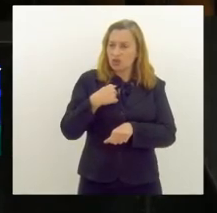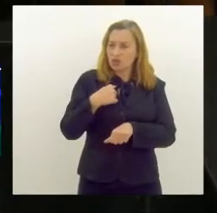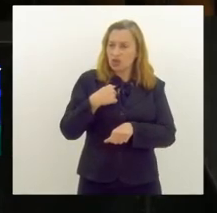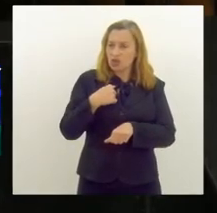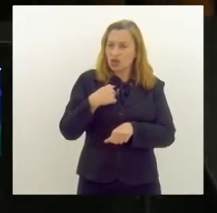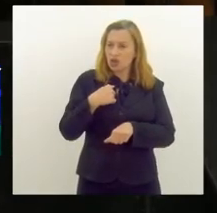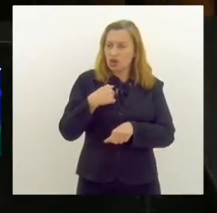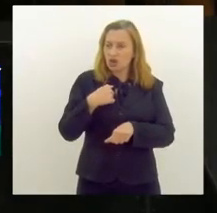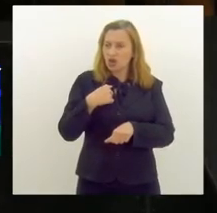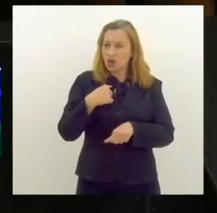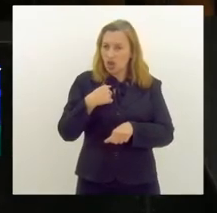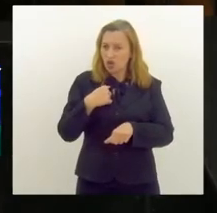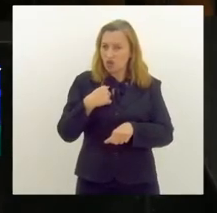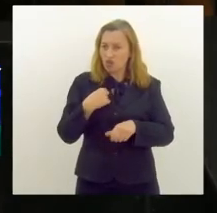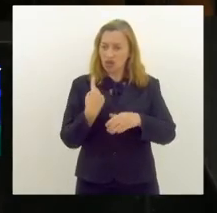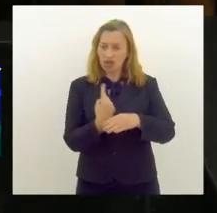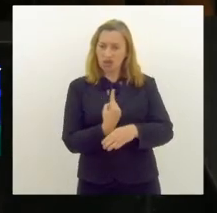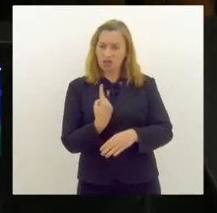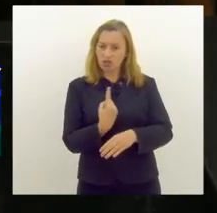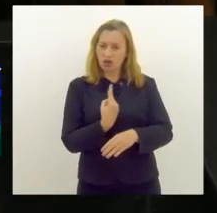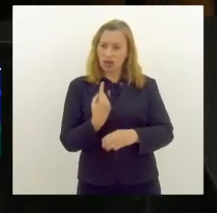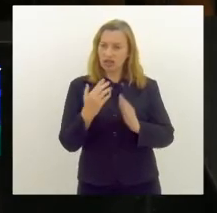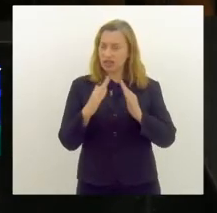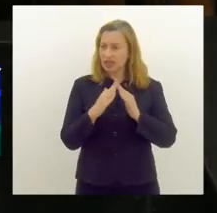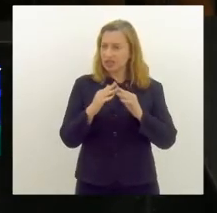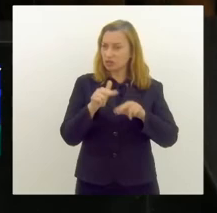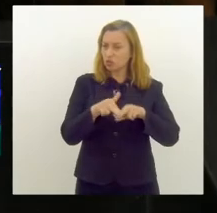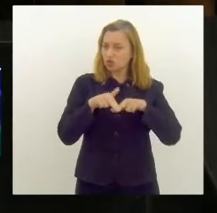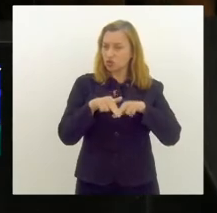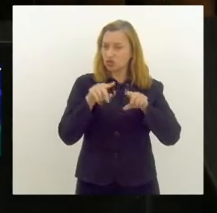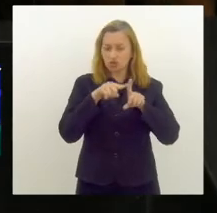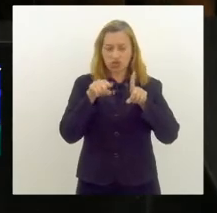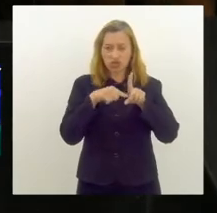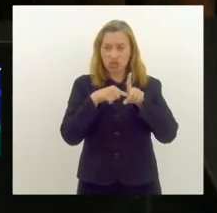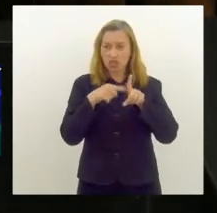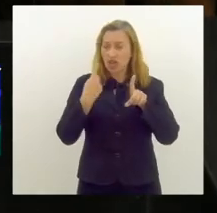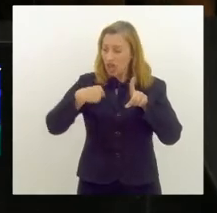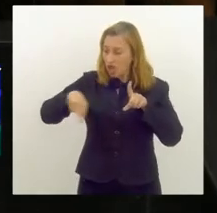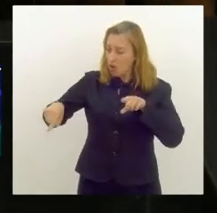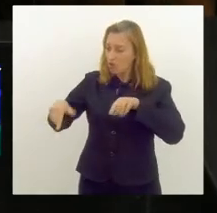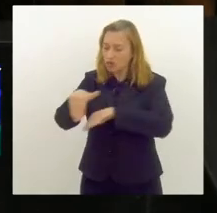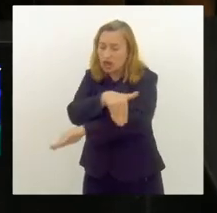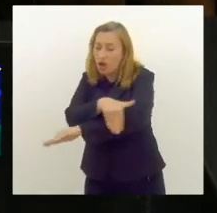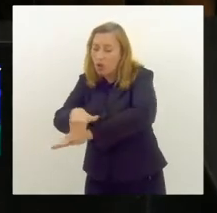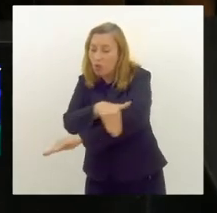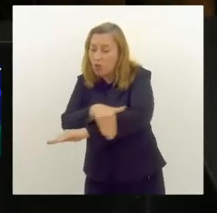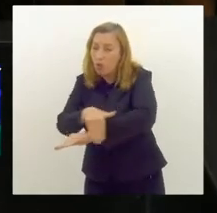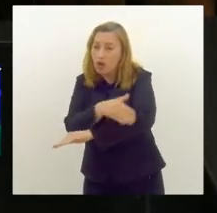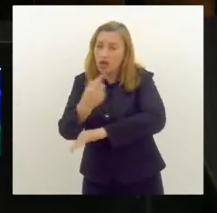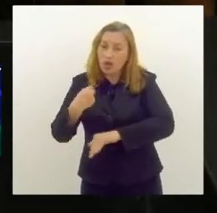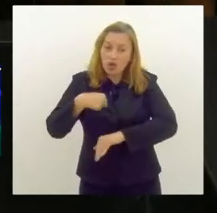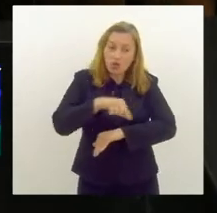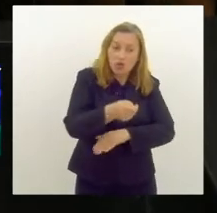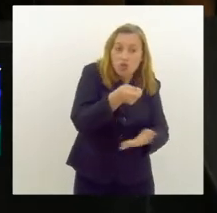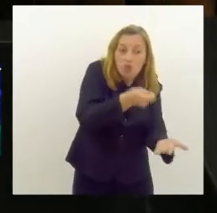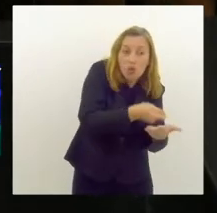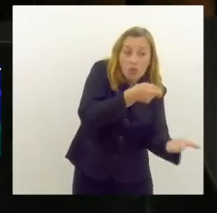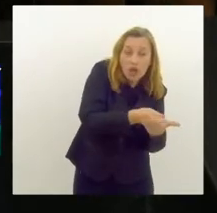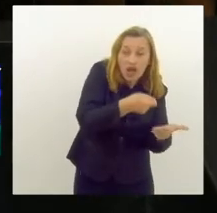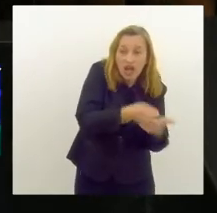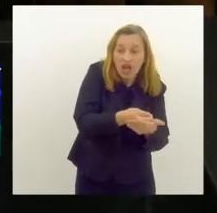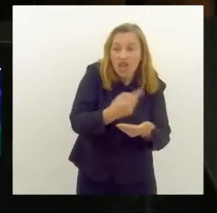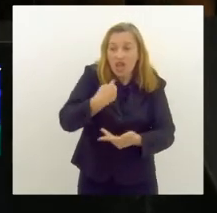casa, guardada, por causa da minha gestação. Eu estava nas ruas, eu estava cobrando,